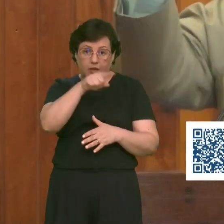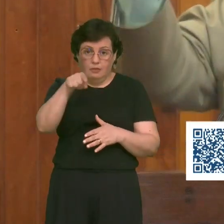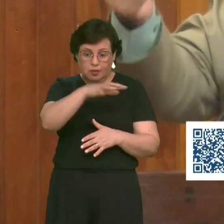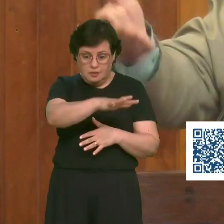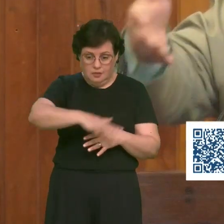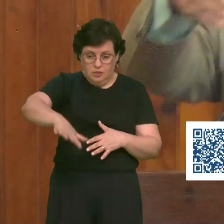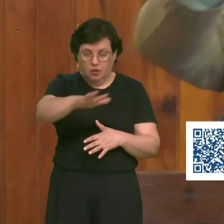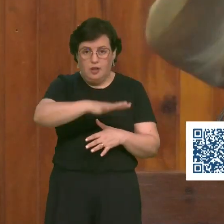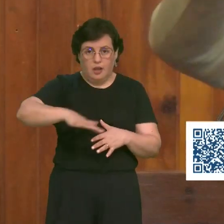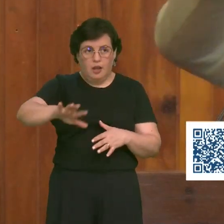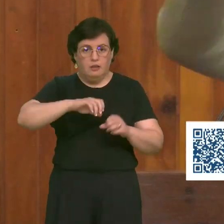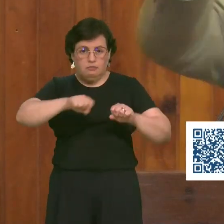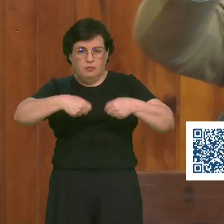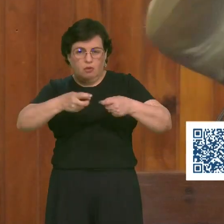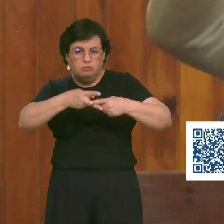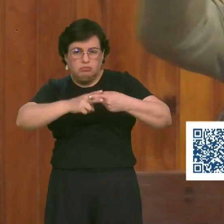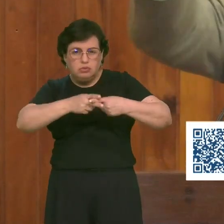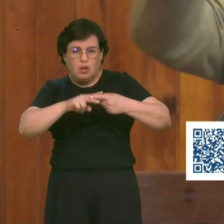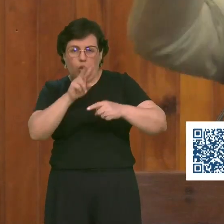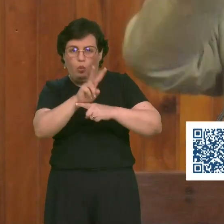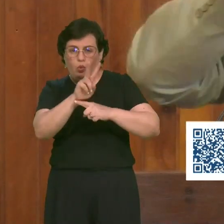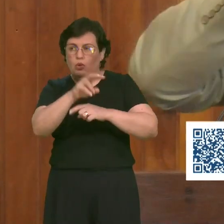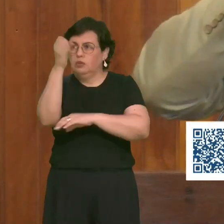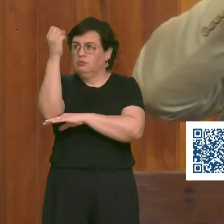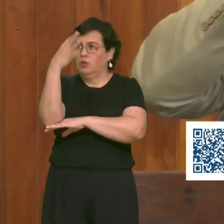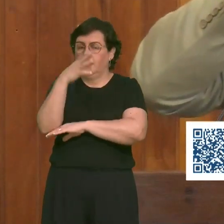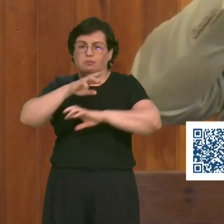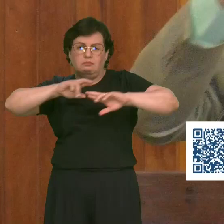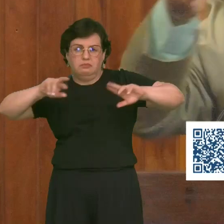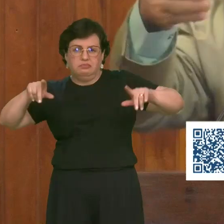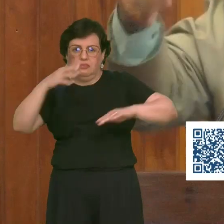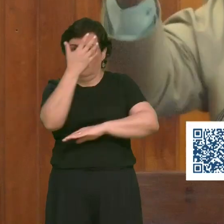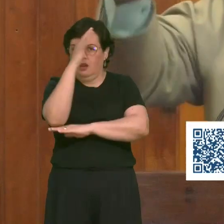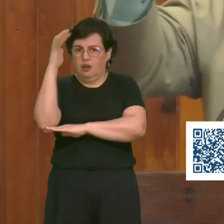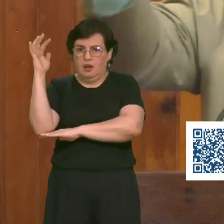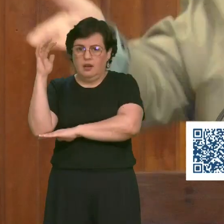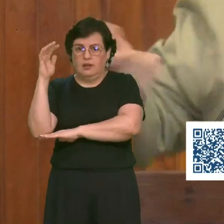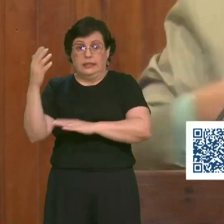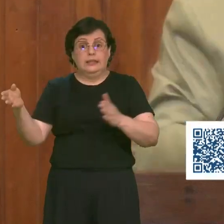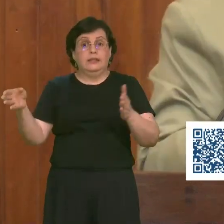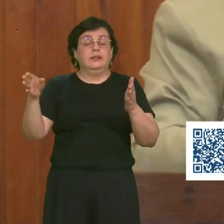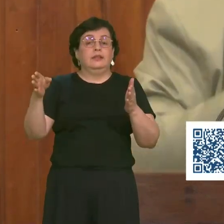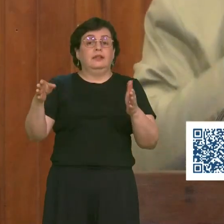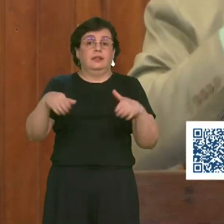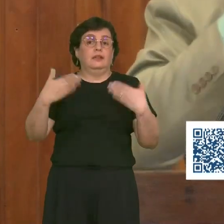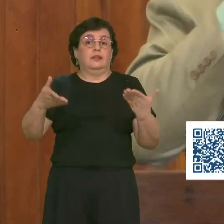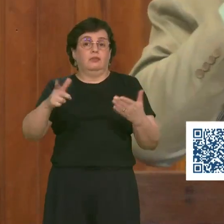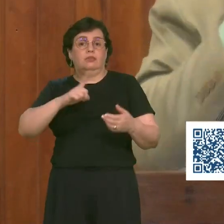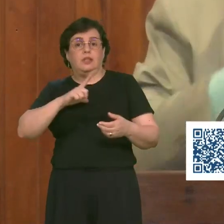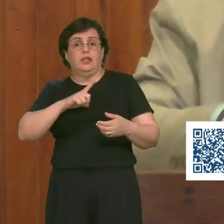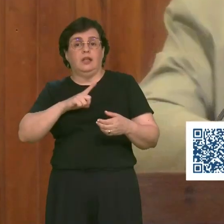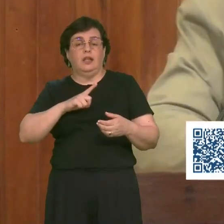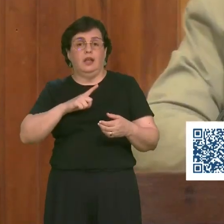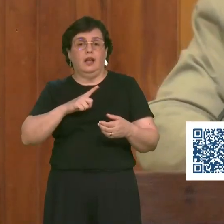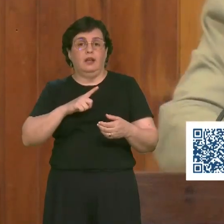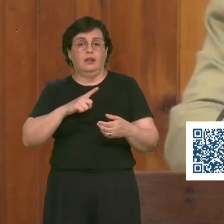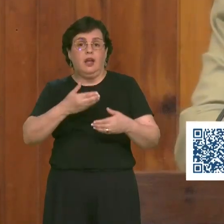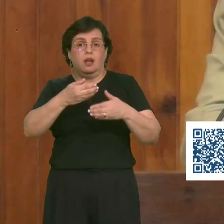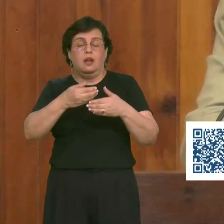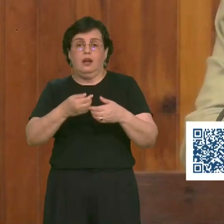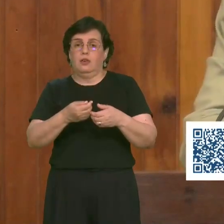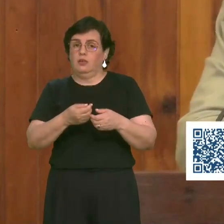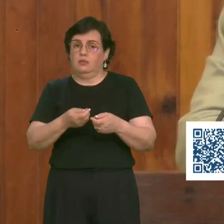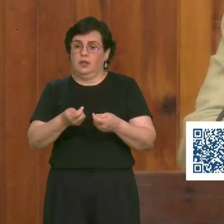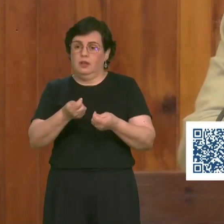e dão a sua manutenção cuidam com a iluminação tudo mais trazendo economia para os cofres públicos e o governo Daniel